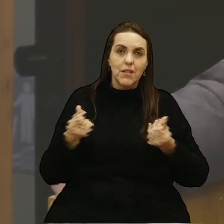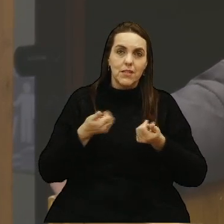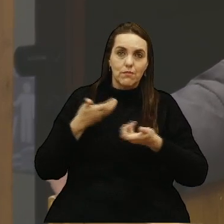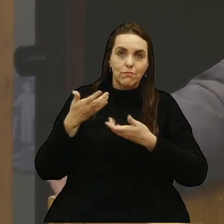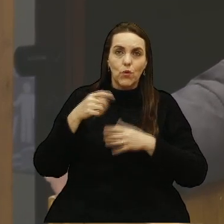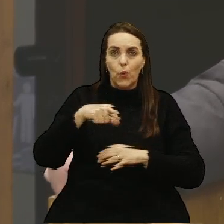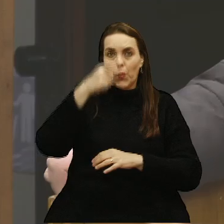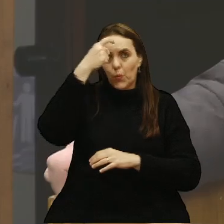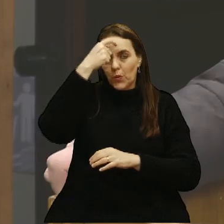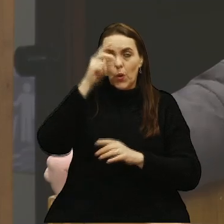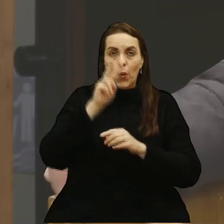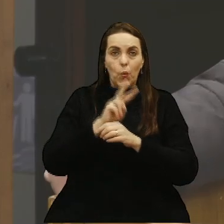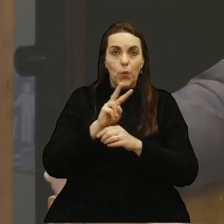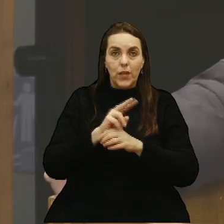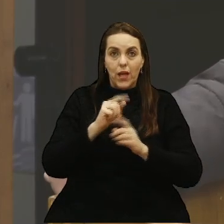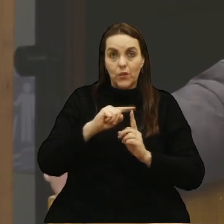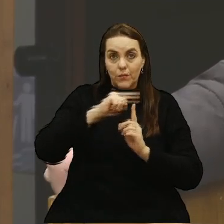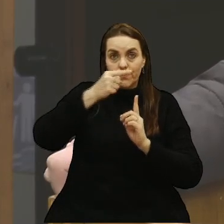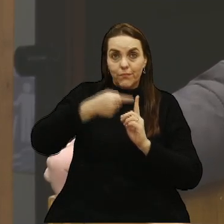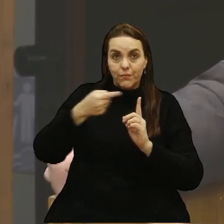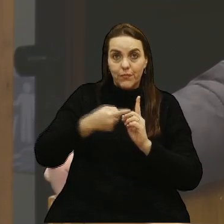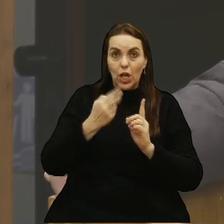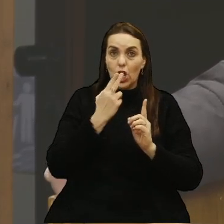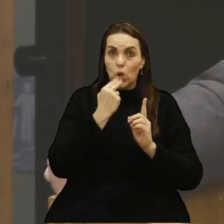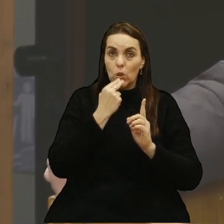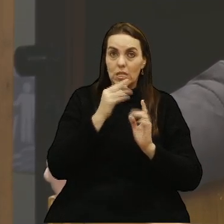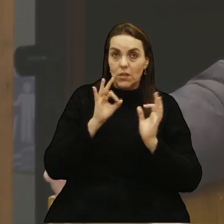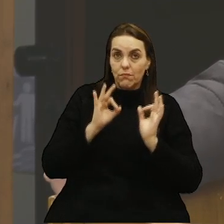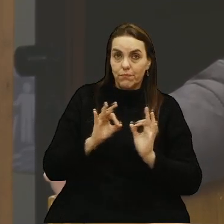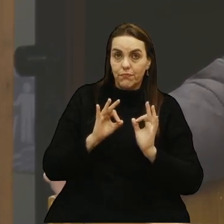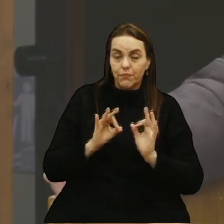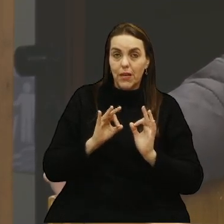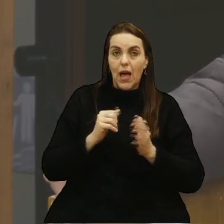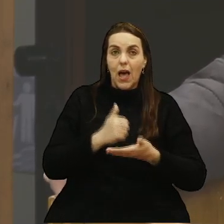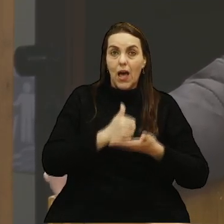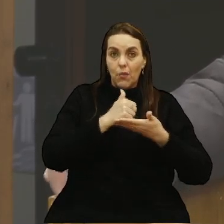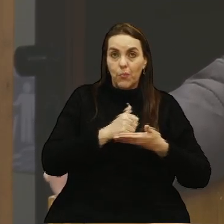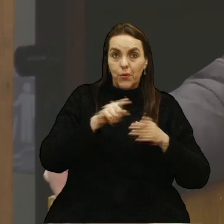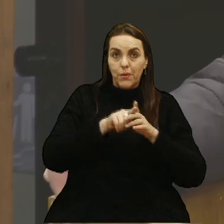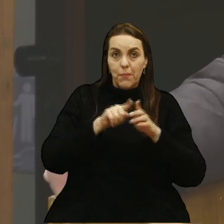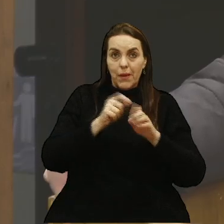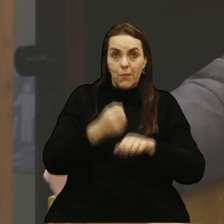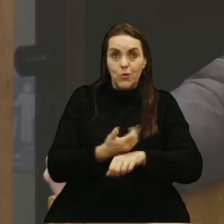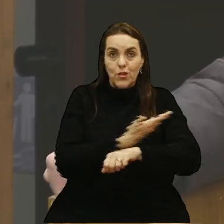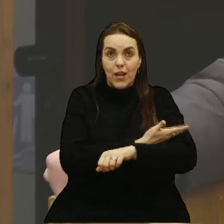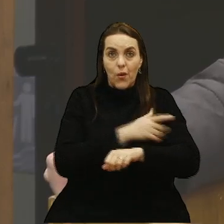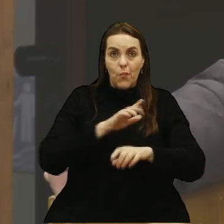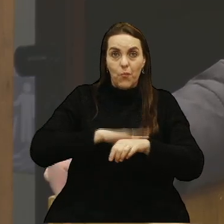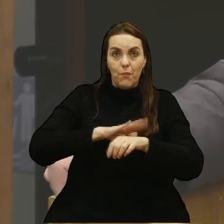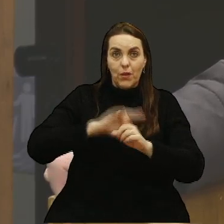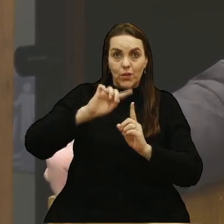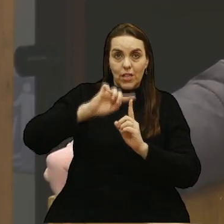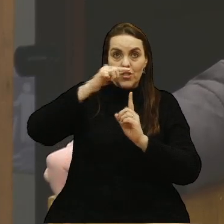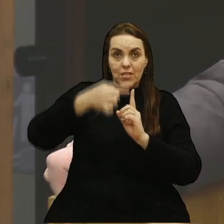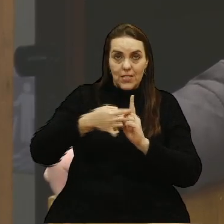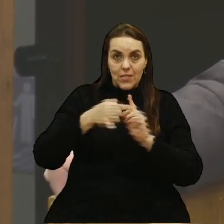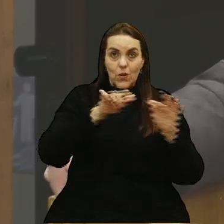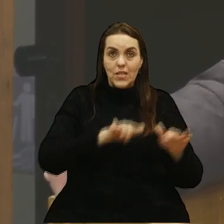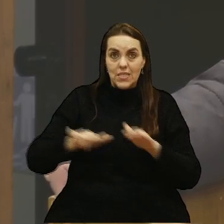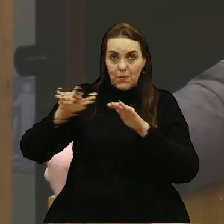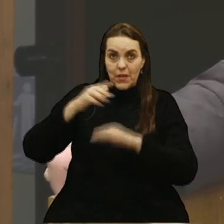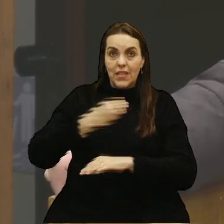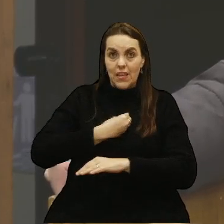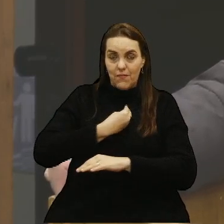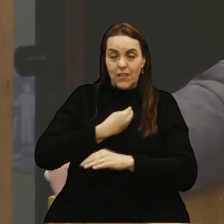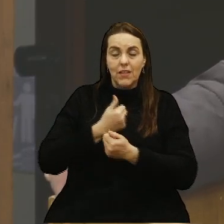cuidado pré-natal, nutrição adequada e suporte emocional durante a gestação. Além disso, a Semana da Vida proporcionará